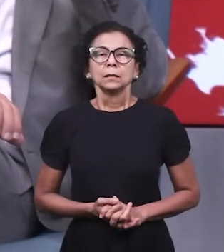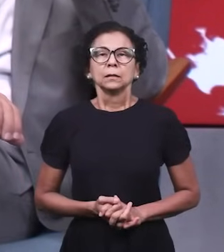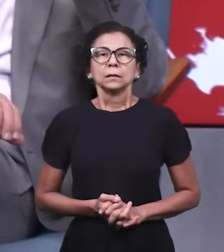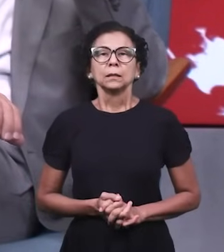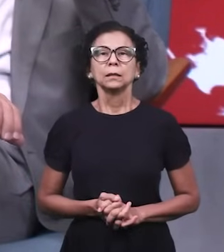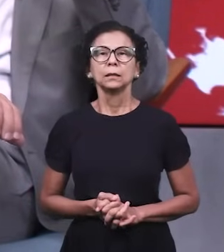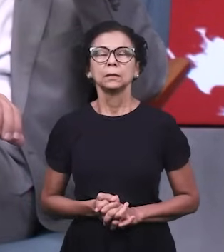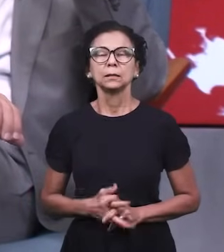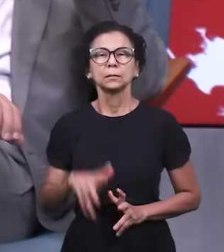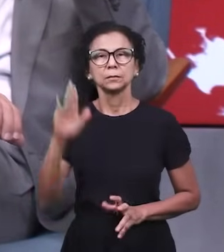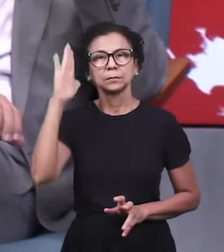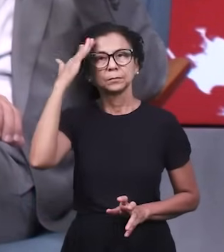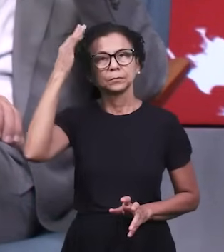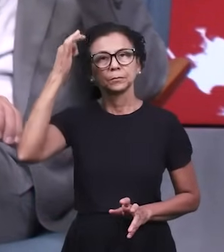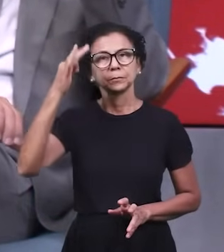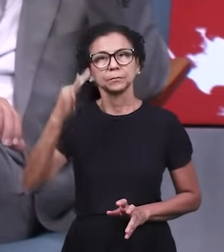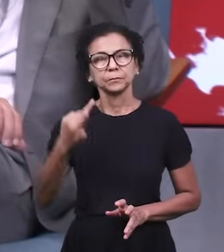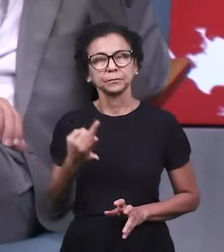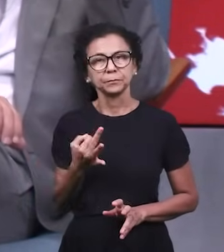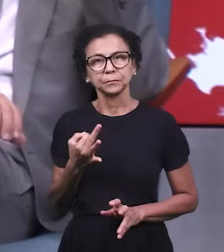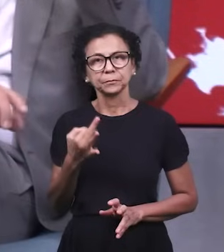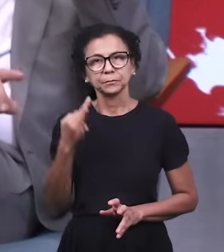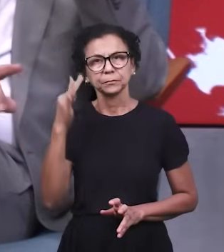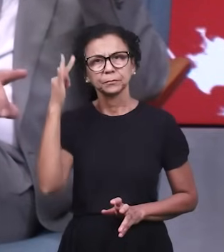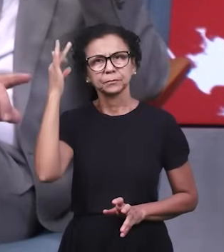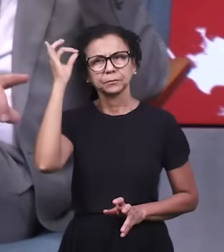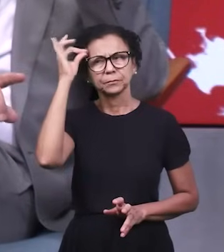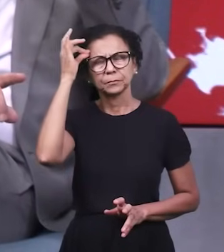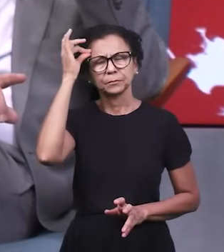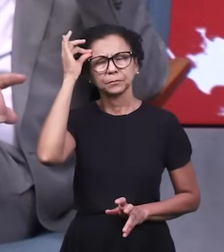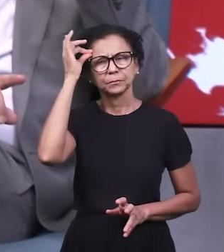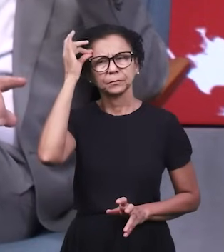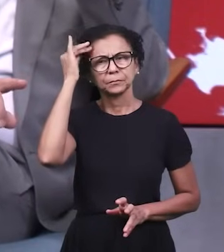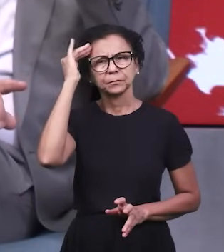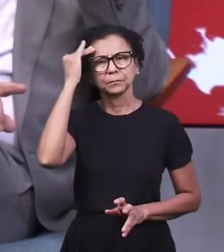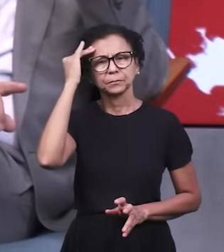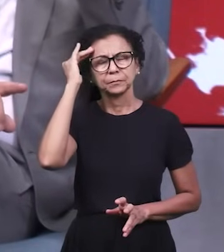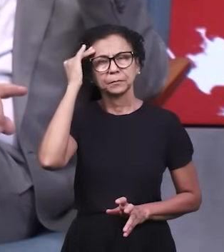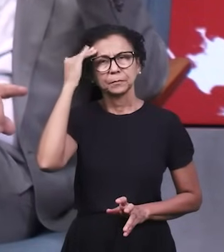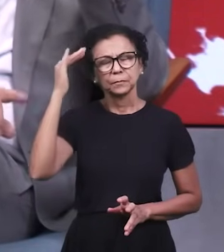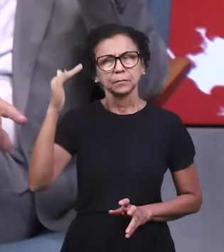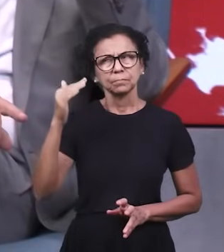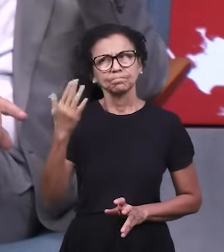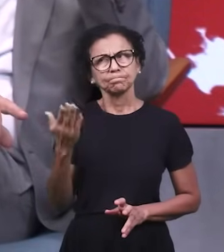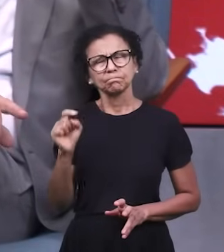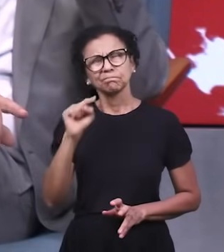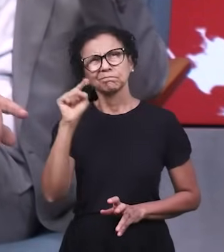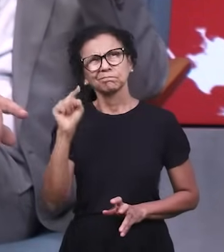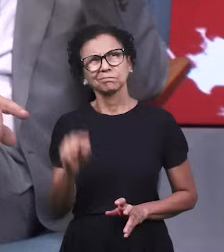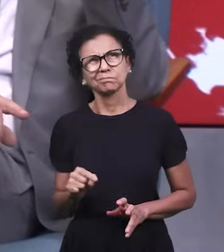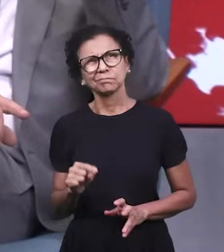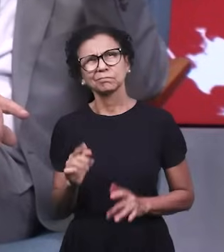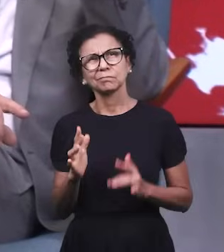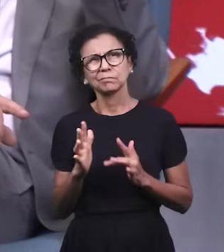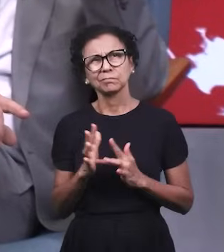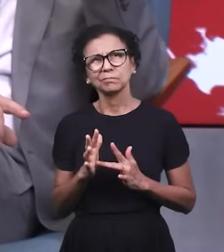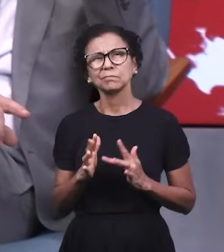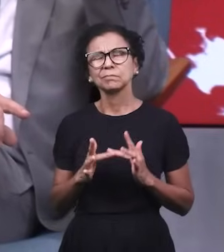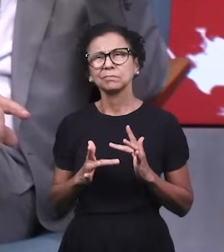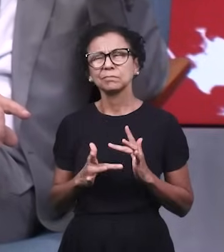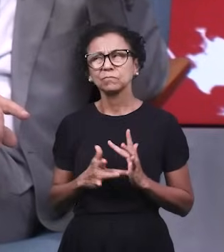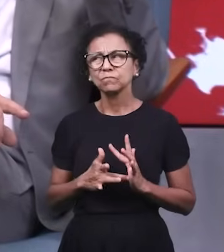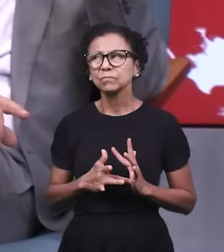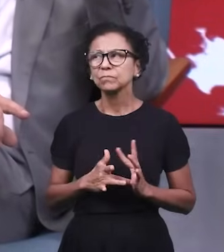discernimento de espíritos. Será que Jesus em algum momento mostrou esse dom de discernimento